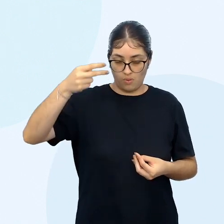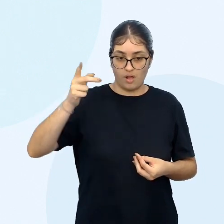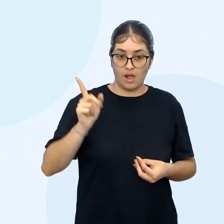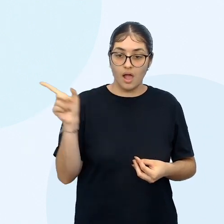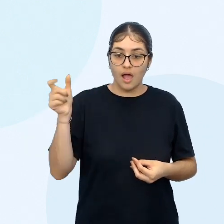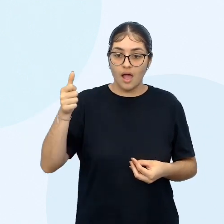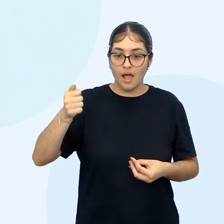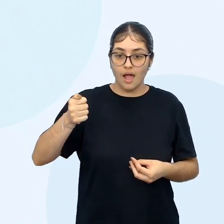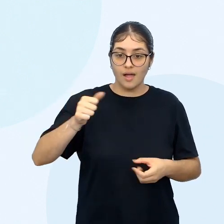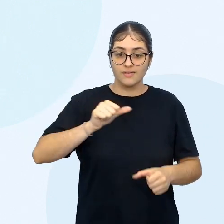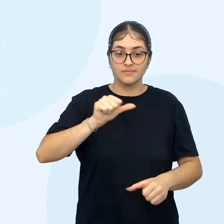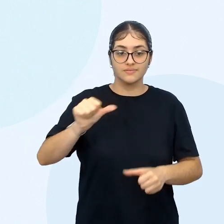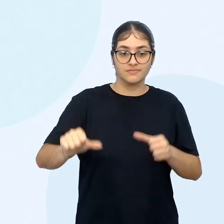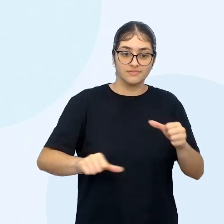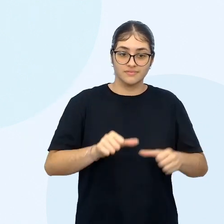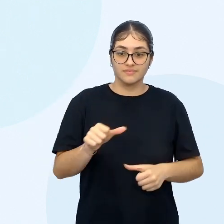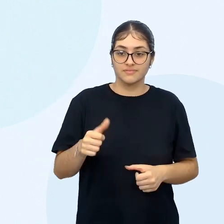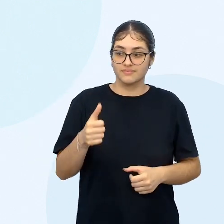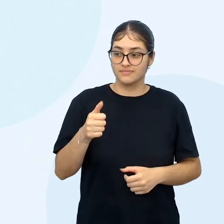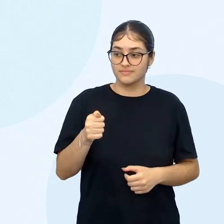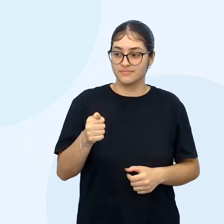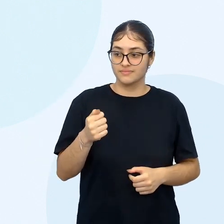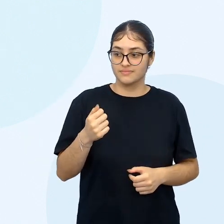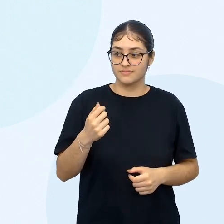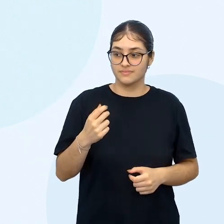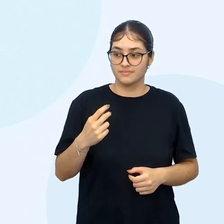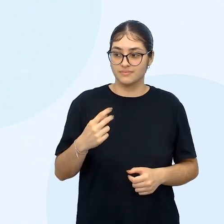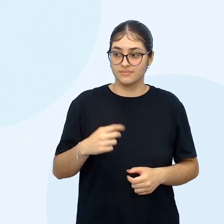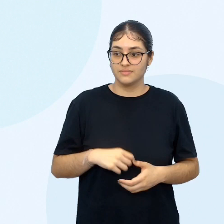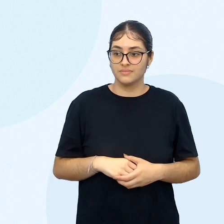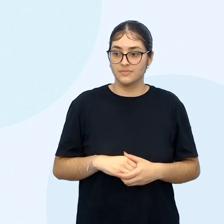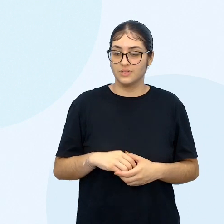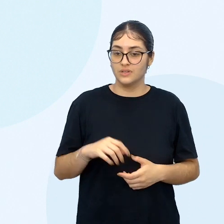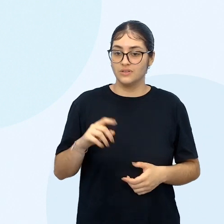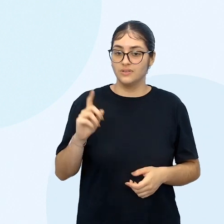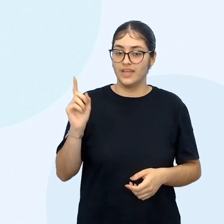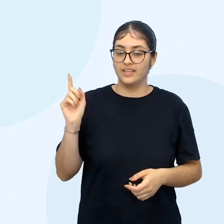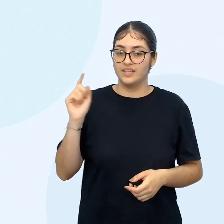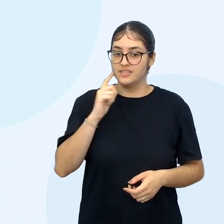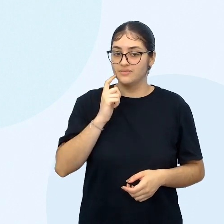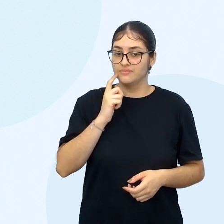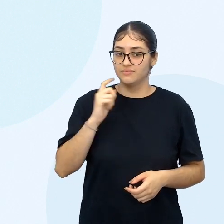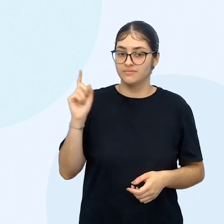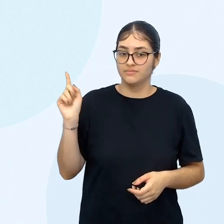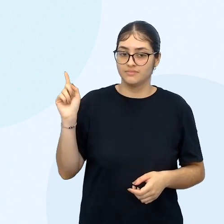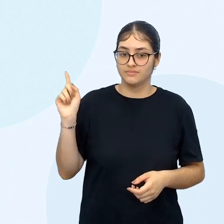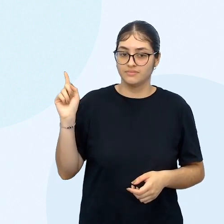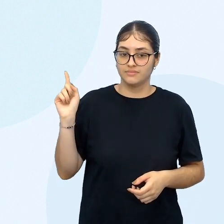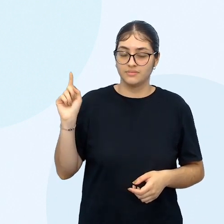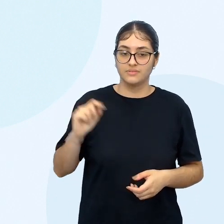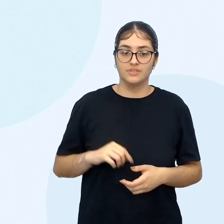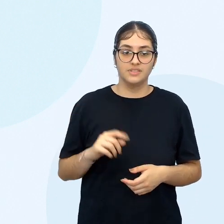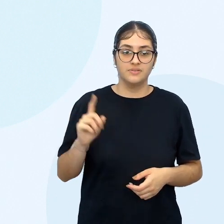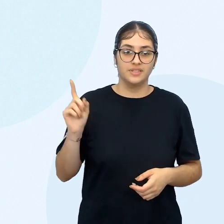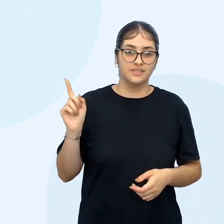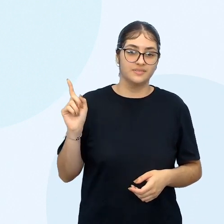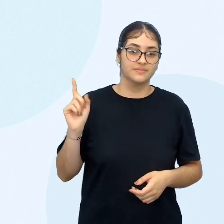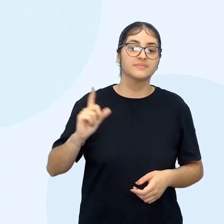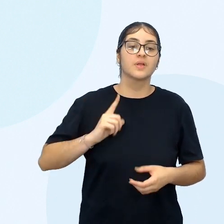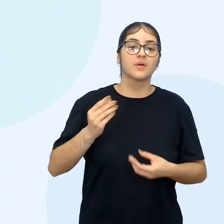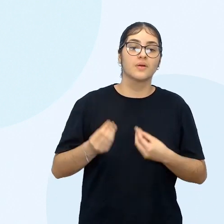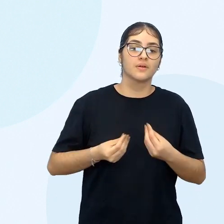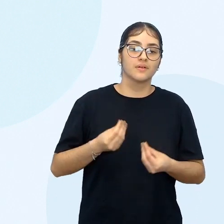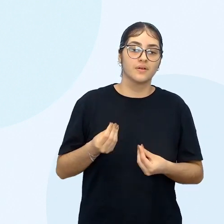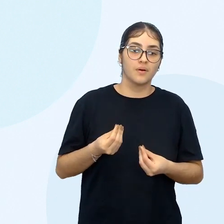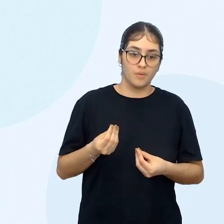a gente vai pôr igual e vai fazer o A2 vezes o A2, o A3 vezes o A3, o A4 vezes o A4, assim por diante. Ok. Quando for fazer o y